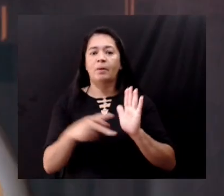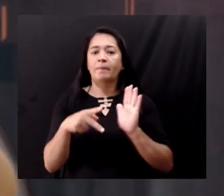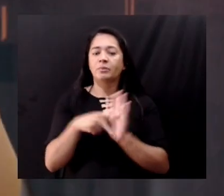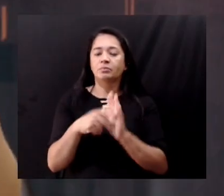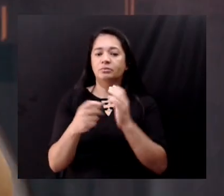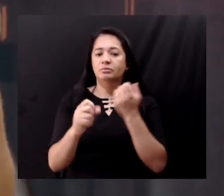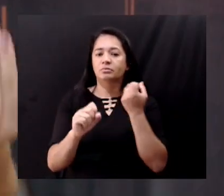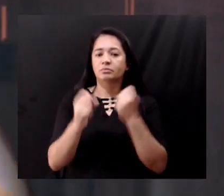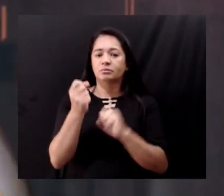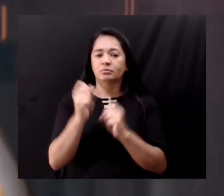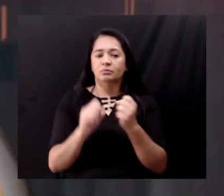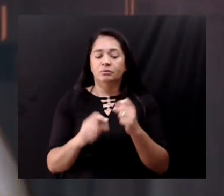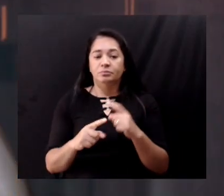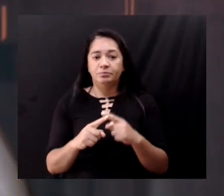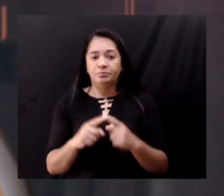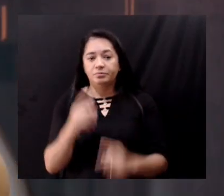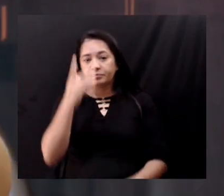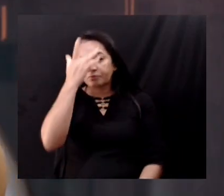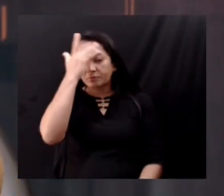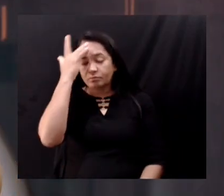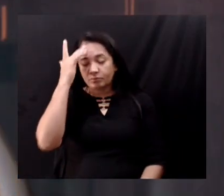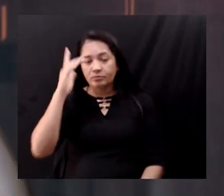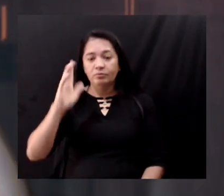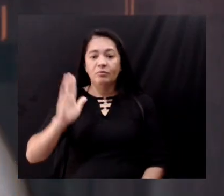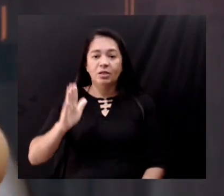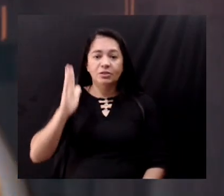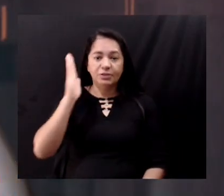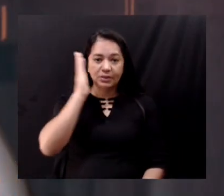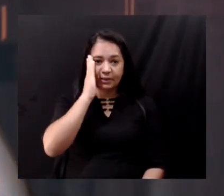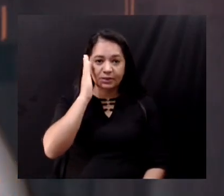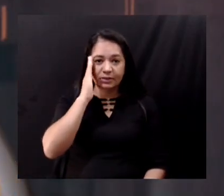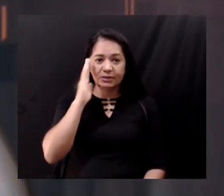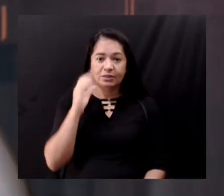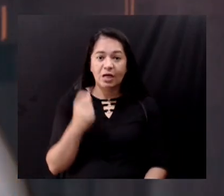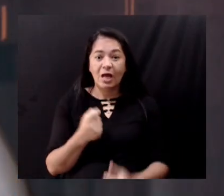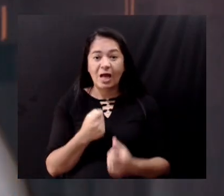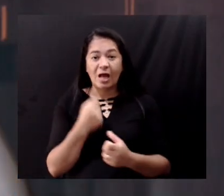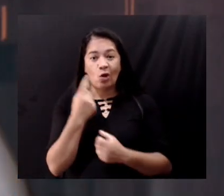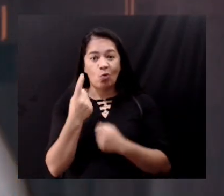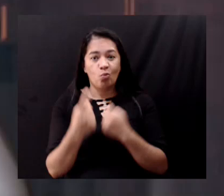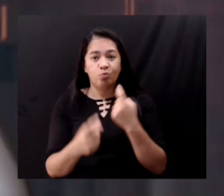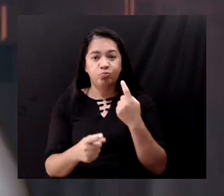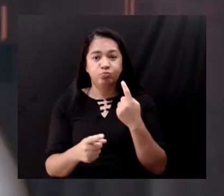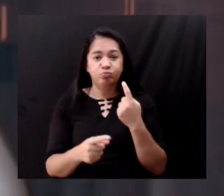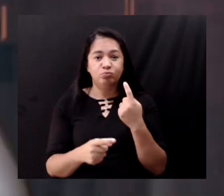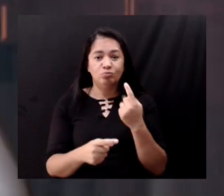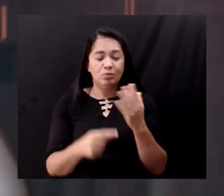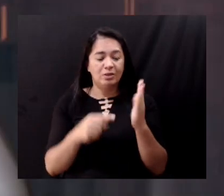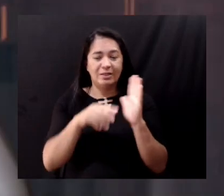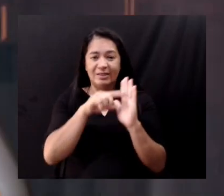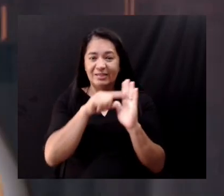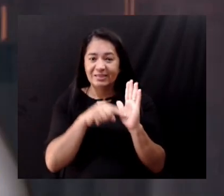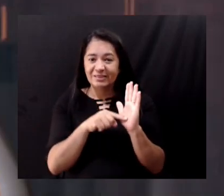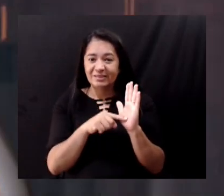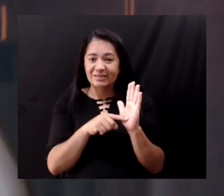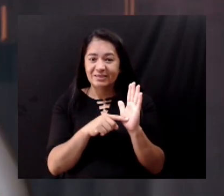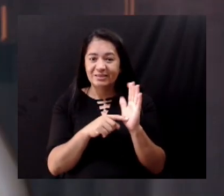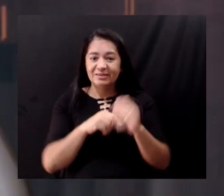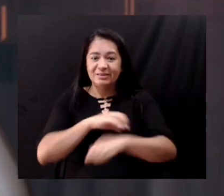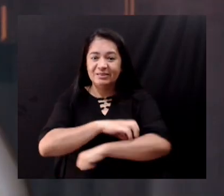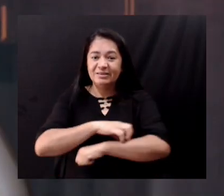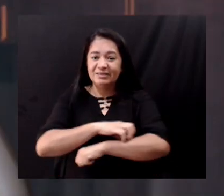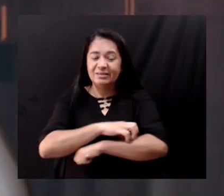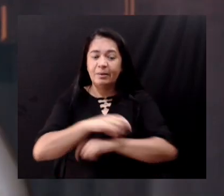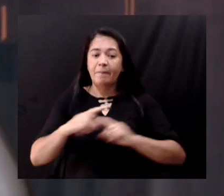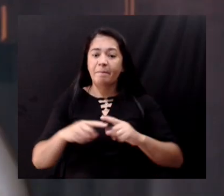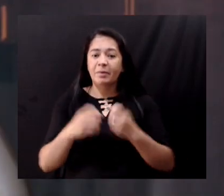pessoa tem o conhecimento de que algum ingrediente pode causar alergia, mas ele não está explícito ali. Então, hoje Uhum. em dia é muito